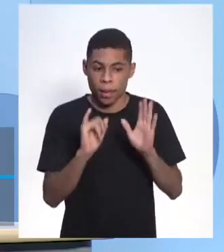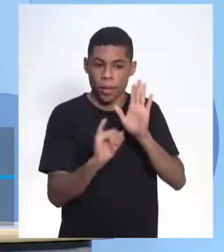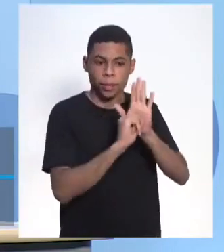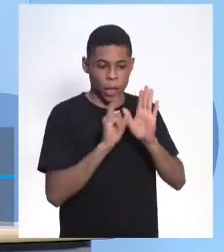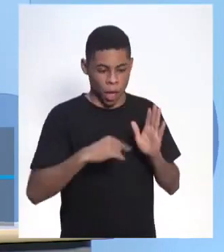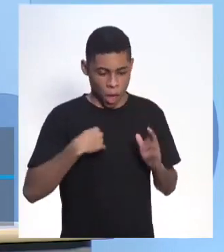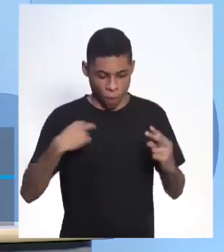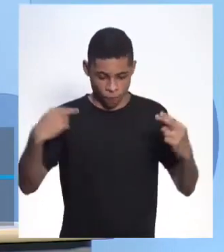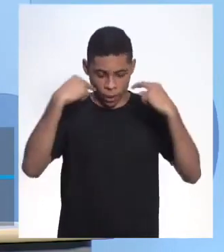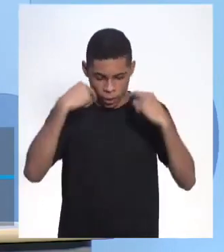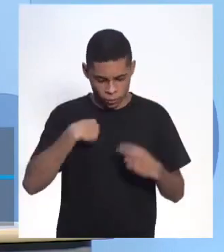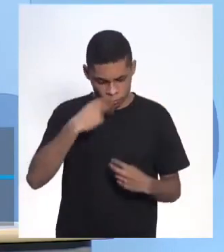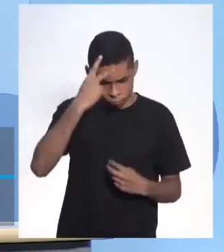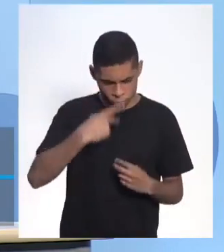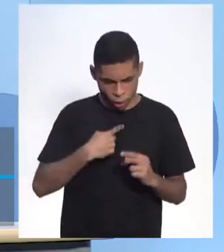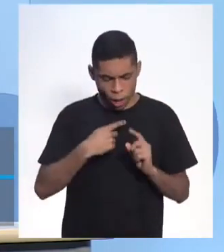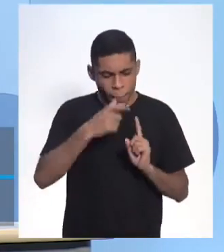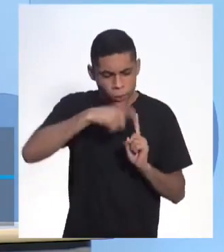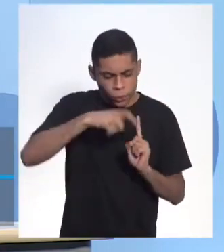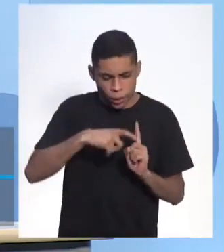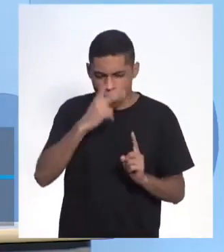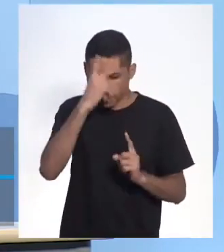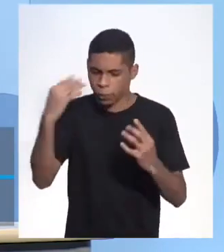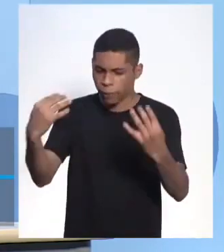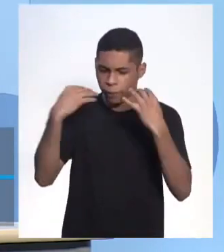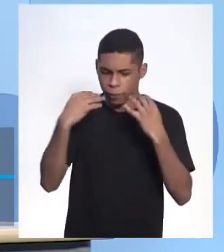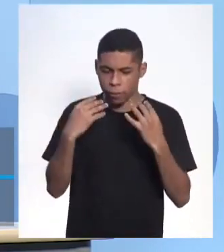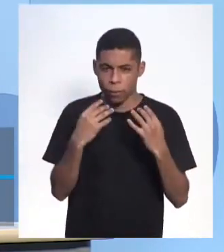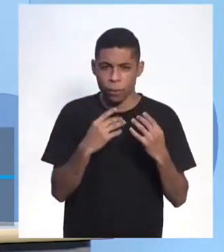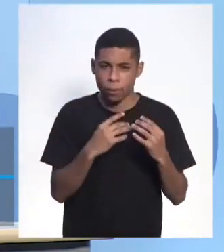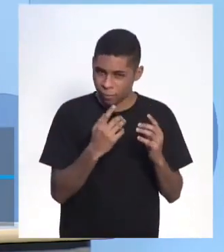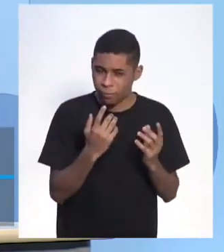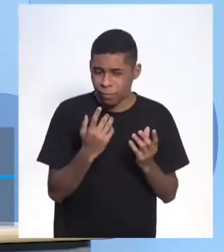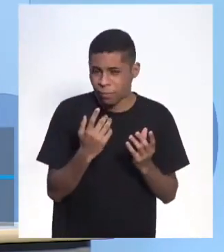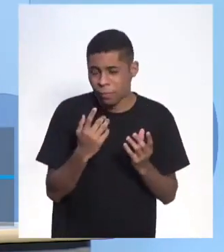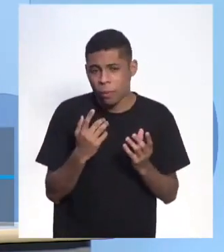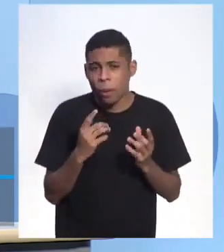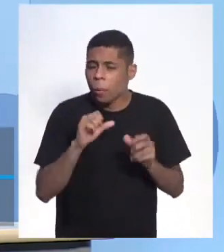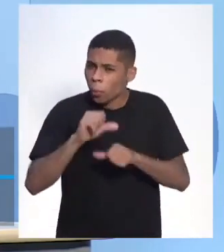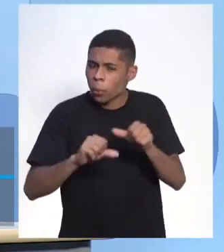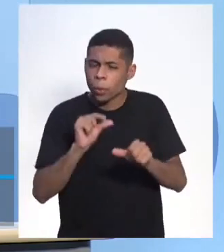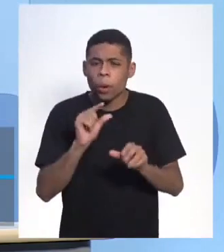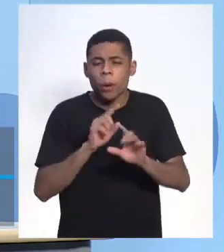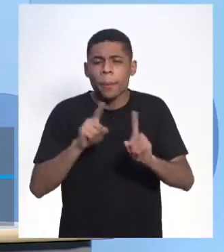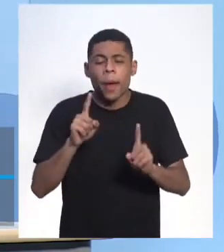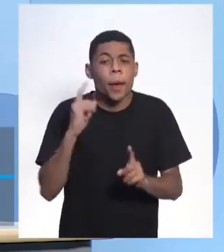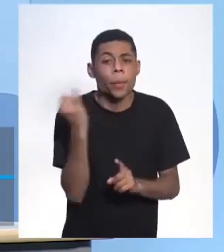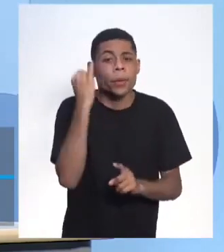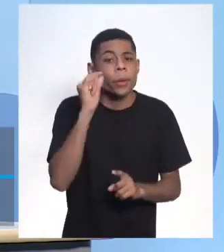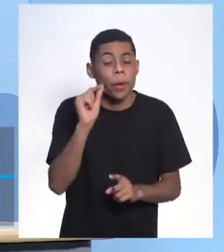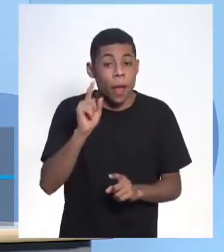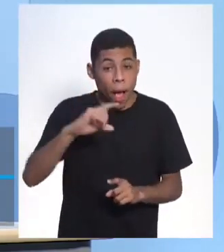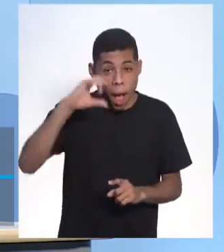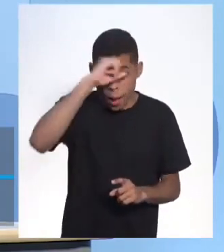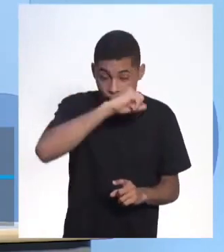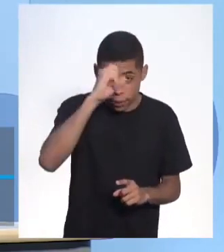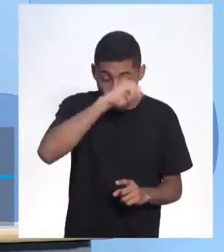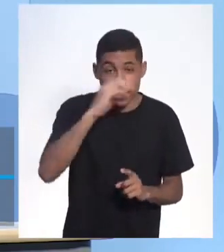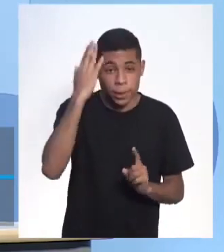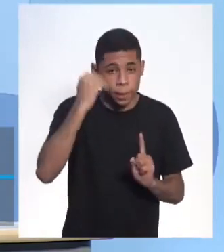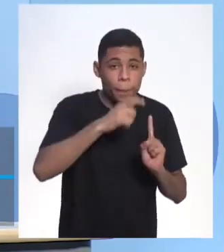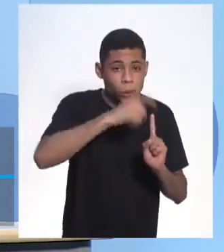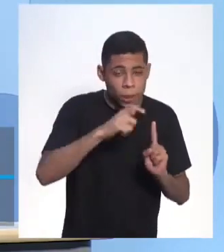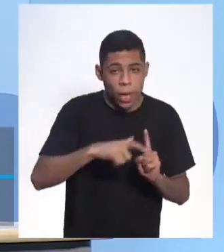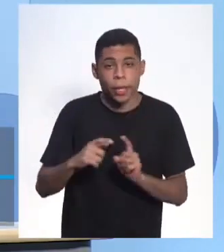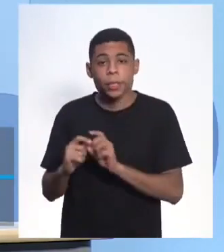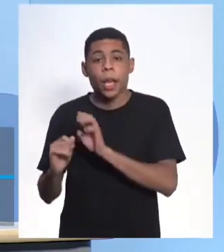eu me vejo, a personalidade é como as pessoas me veem. Então, é importante, mais do que a gente apreender esses conceitos, como eu